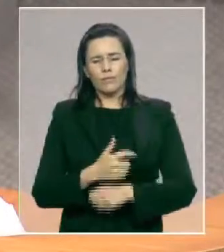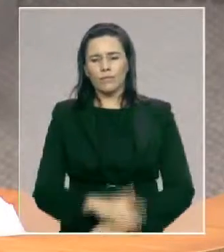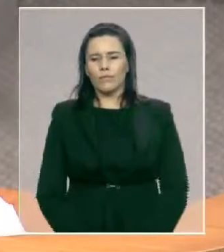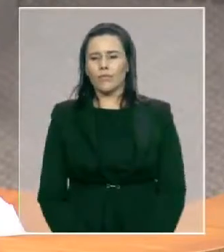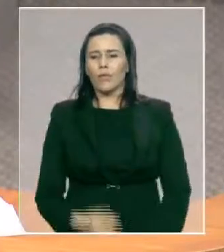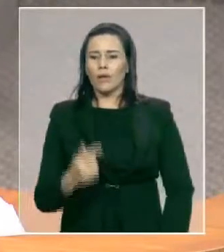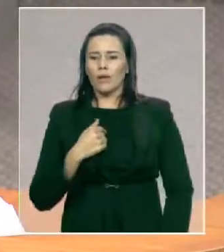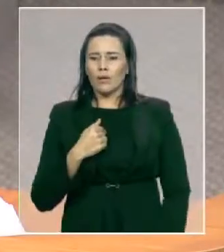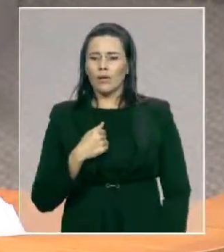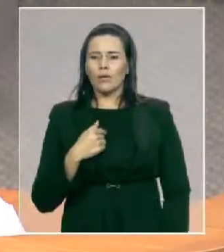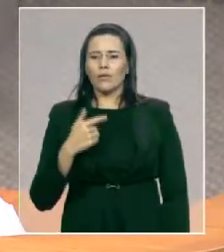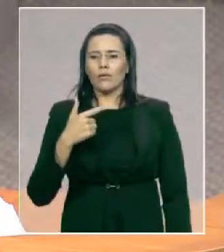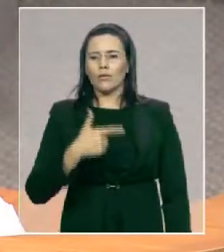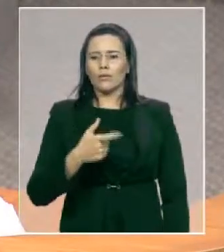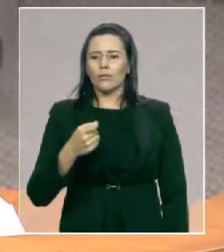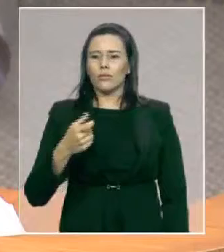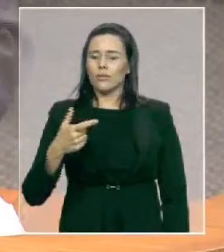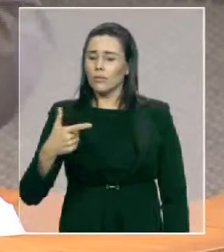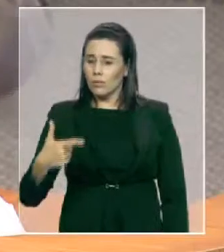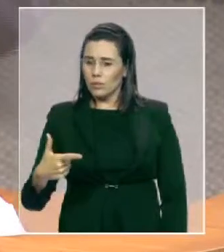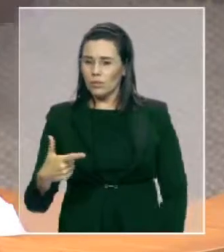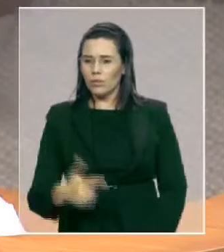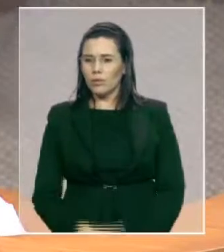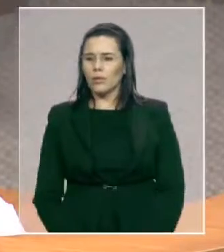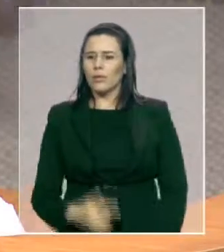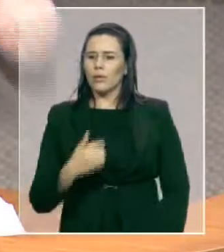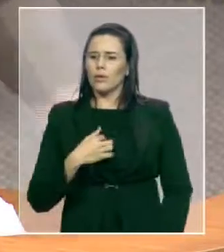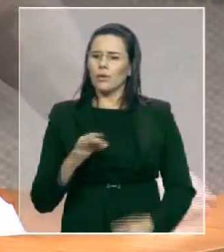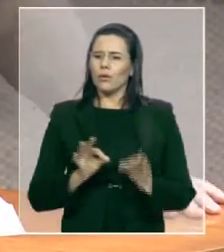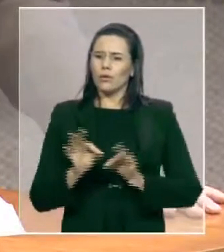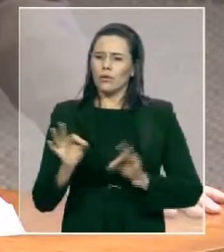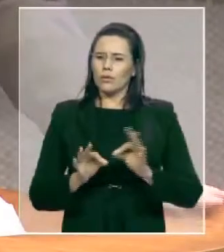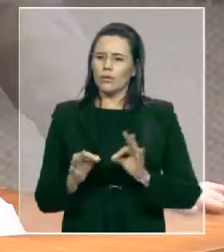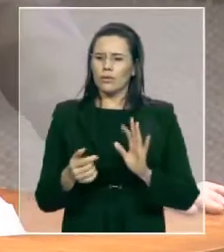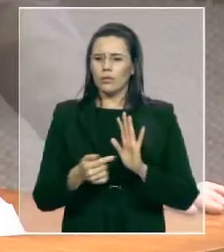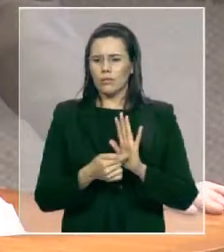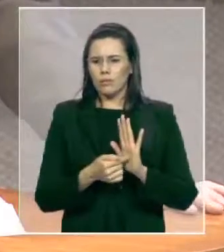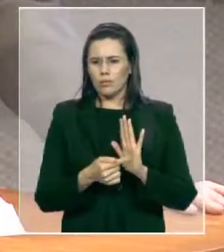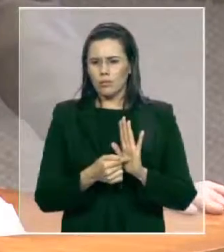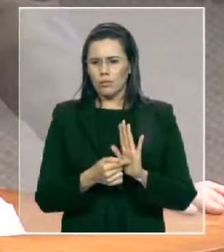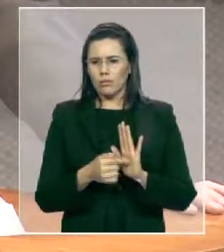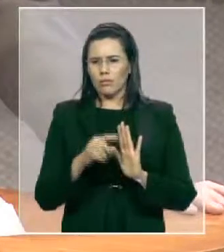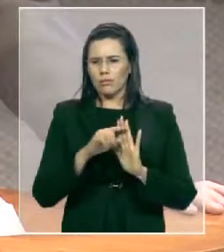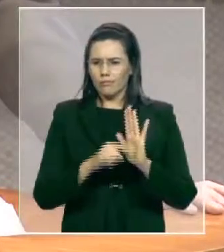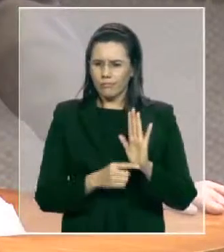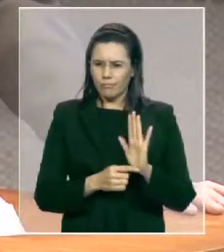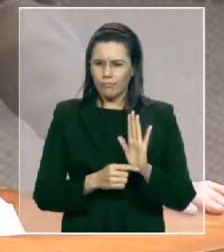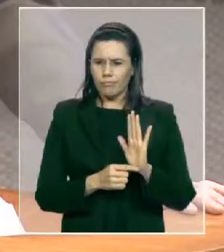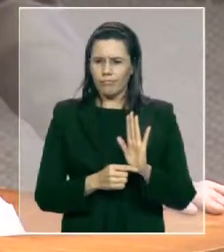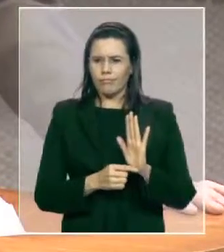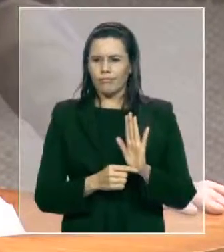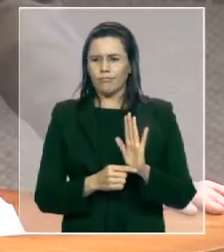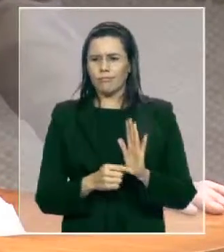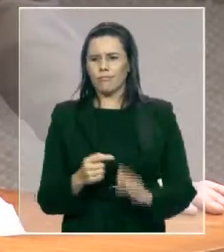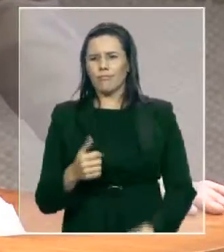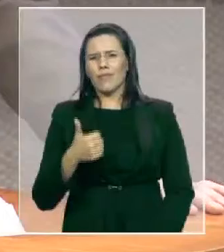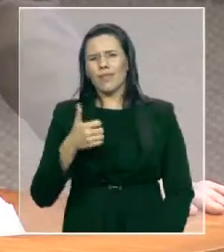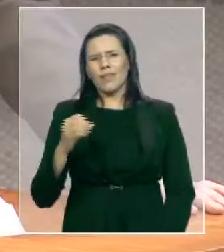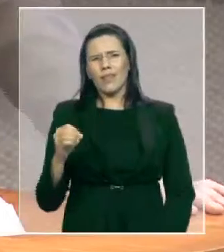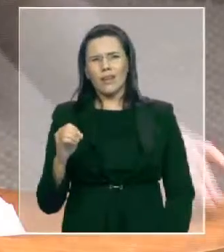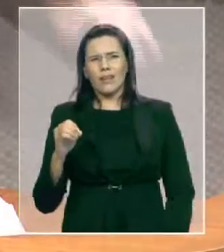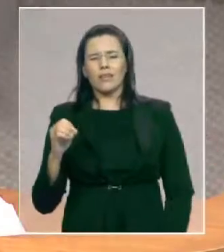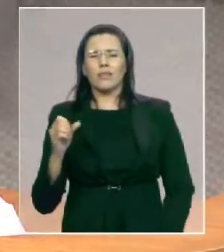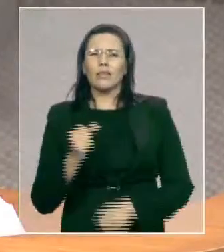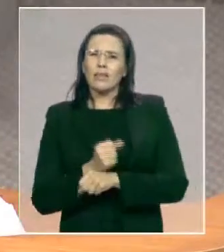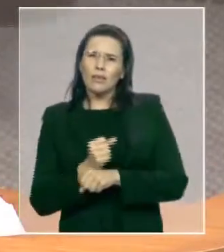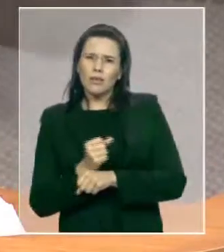fiz na minha gestão, a reformulação, o estágio probatório de policial militar era 10 anos. Eu baixei para 5.